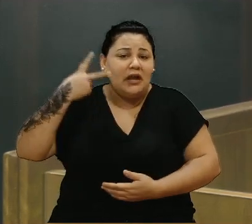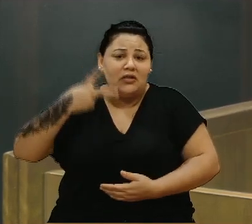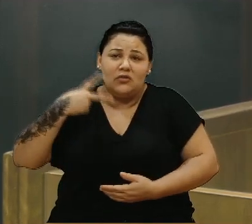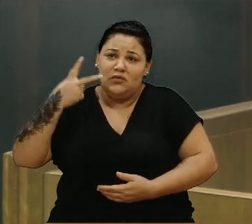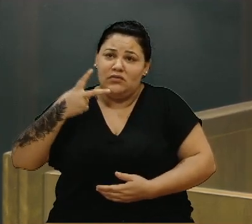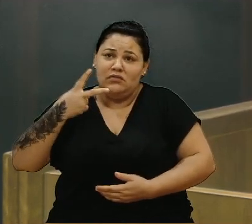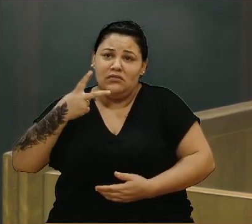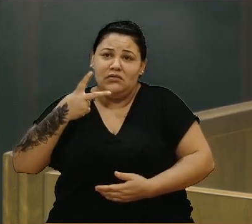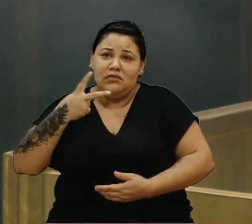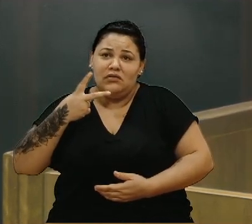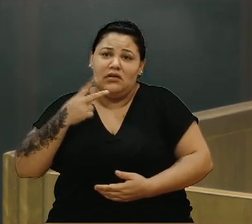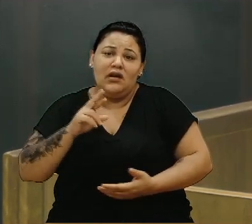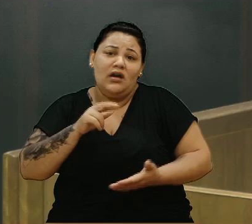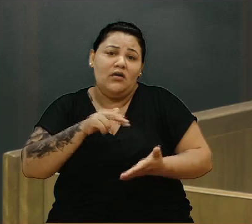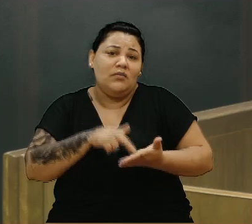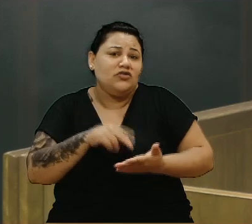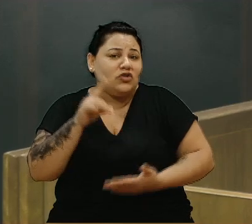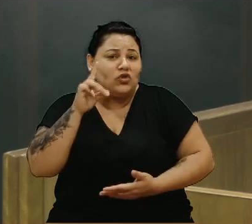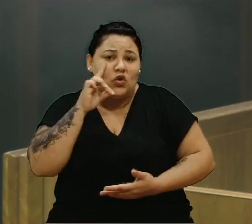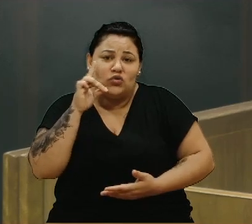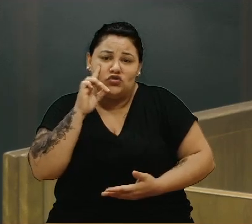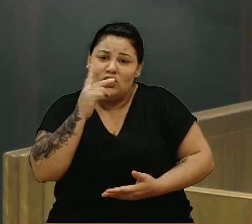é todo dia assim.